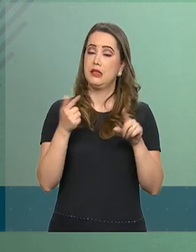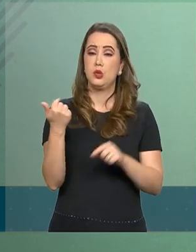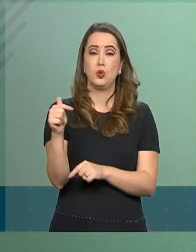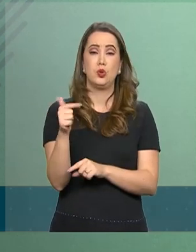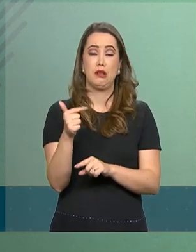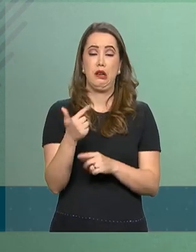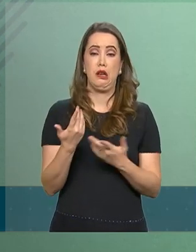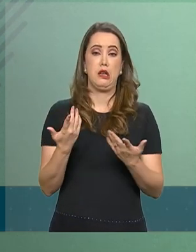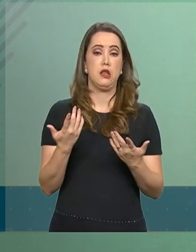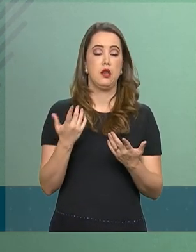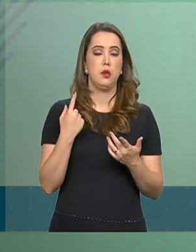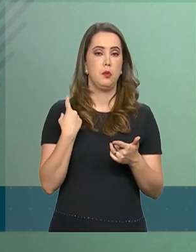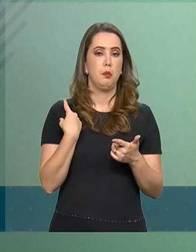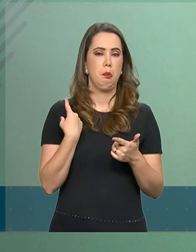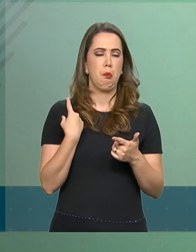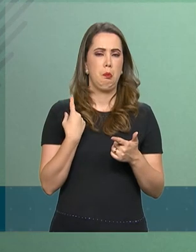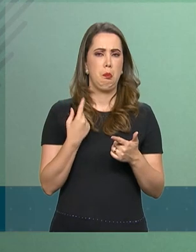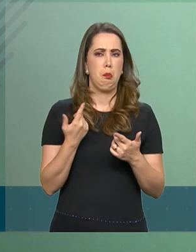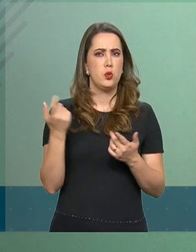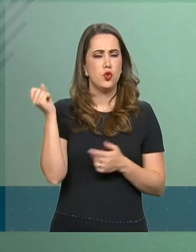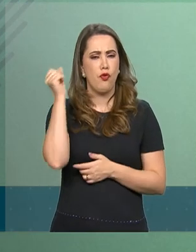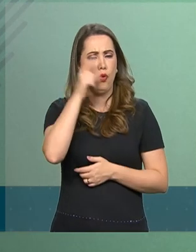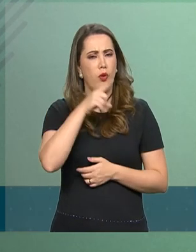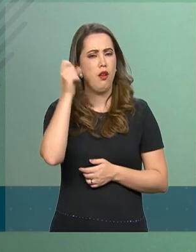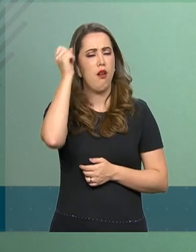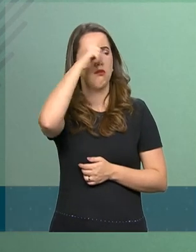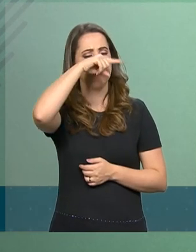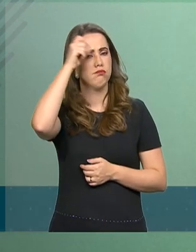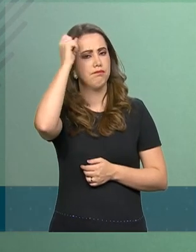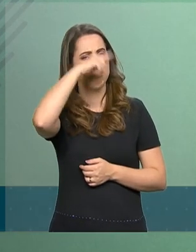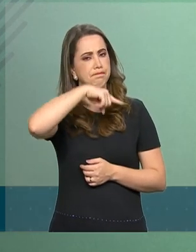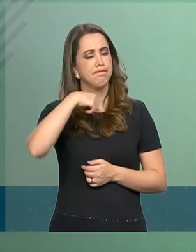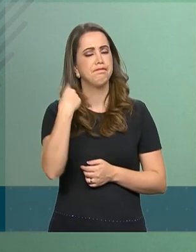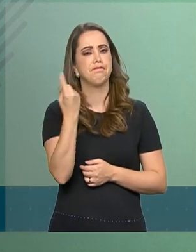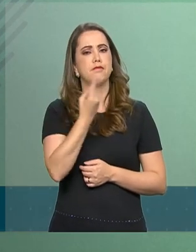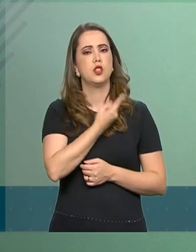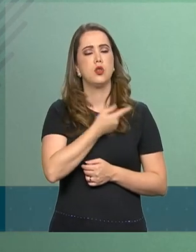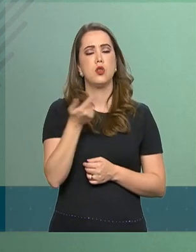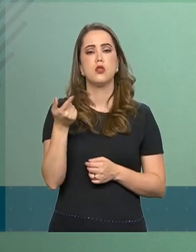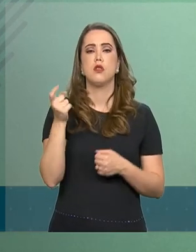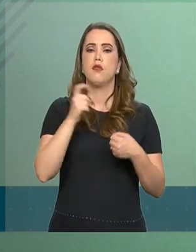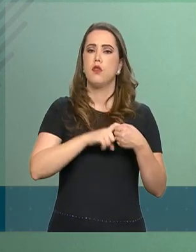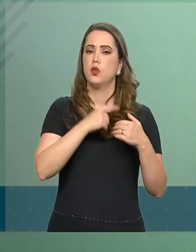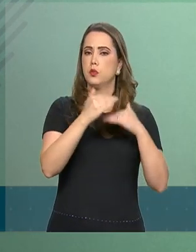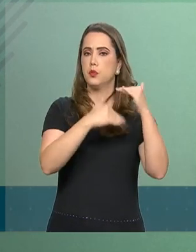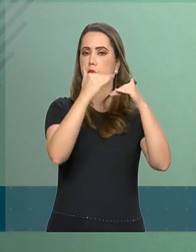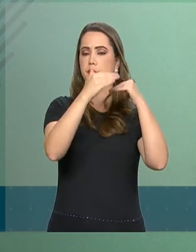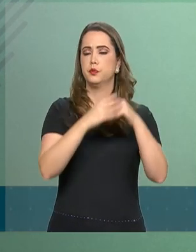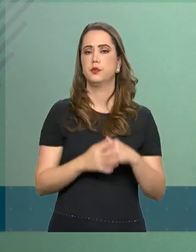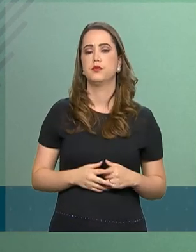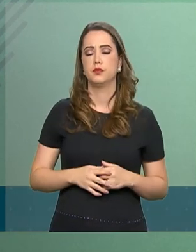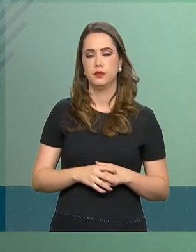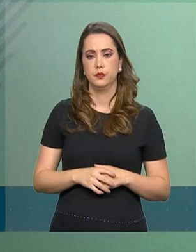impacto que vem a dificultar a nossa retomada de crescimento